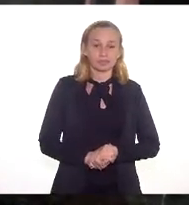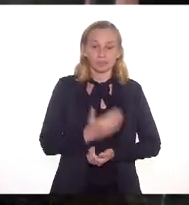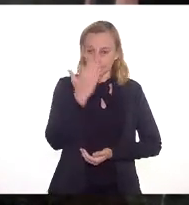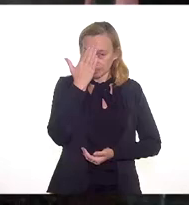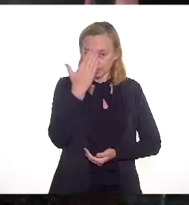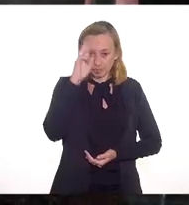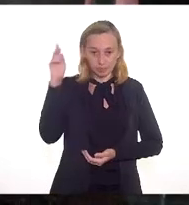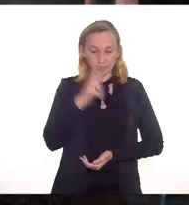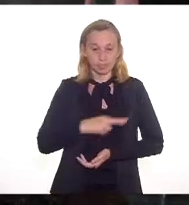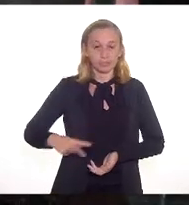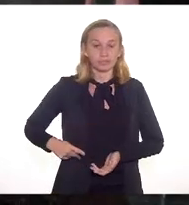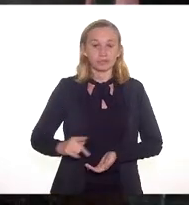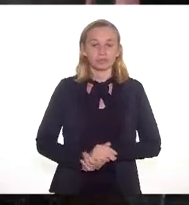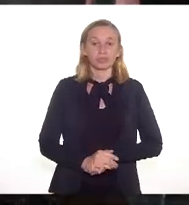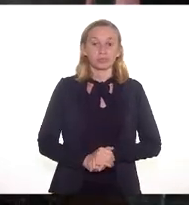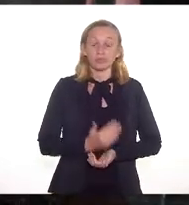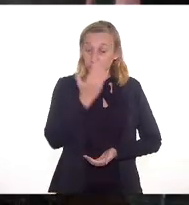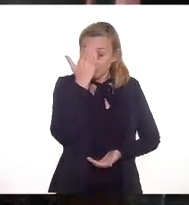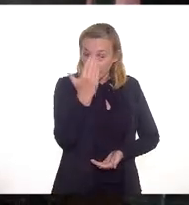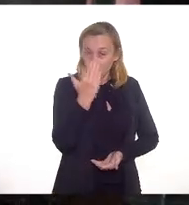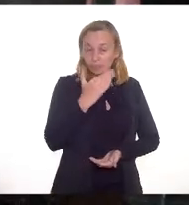Obrigado, presidente. Obrigado,